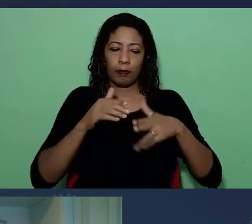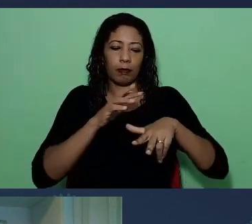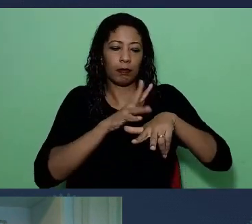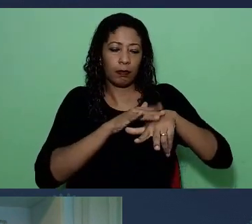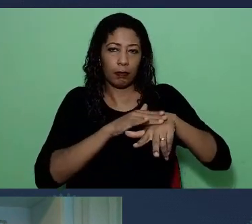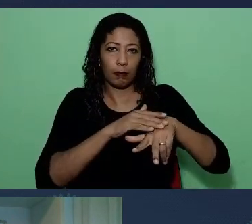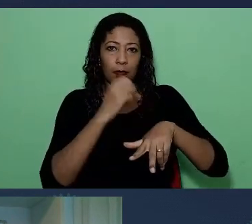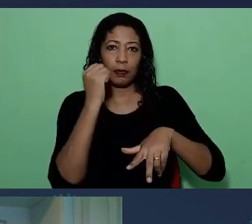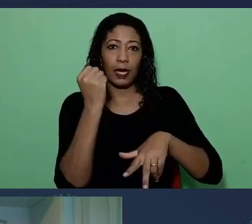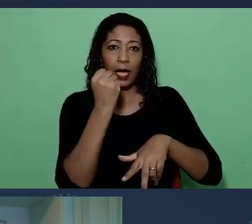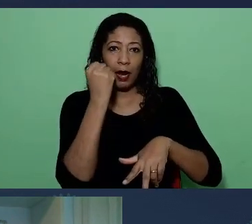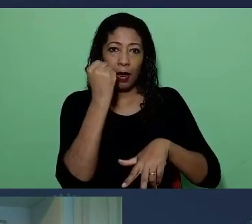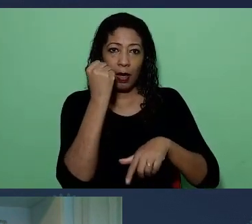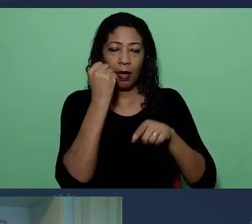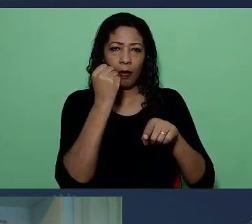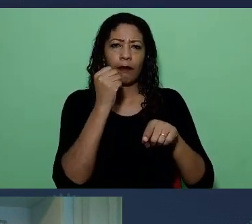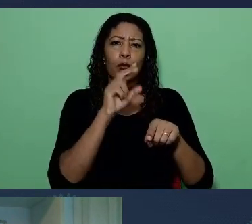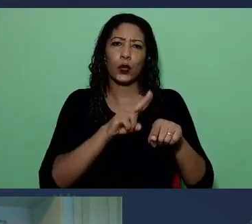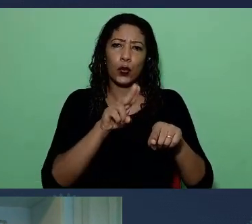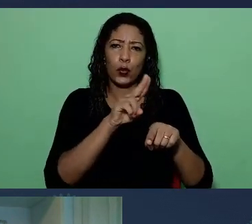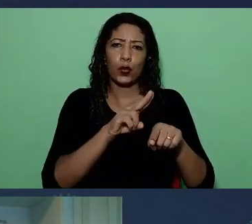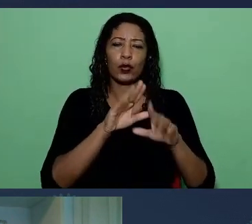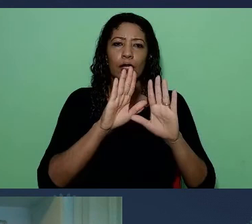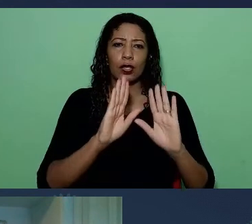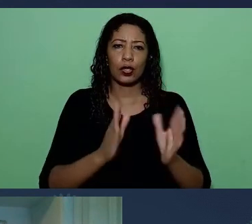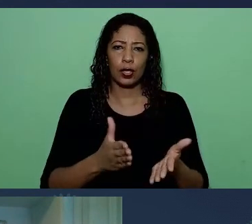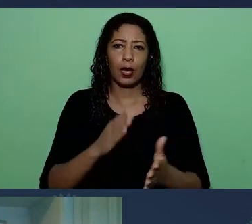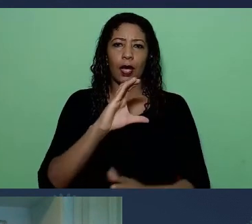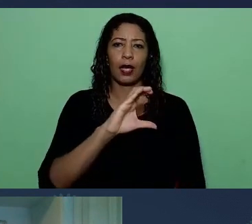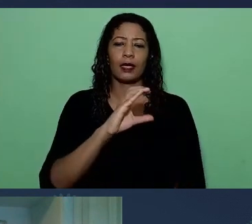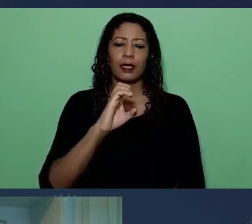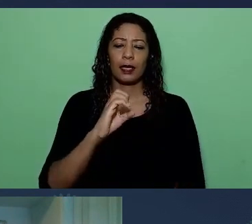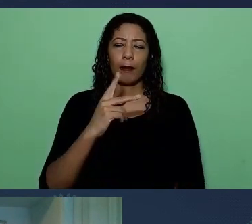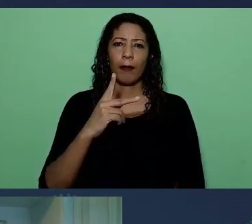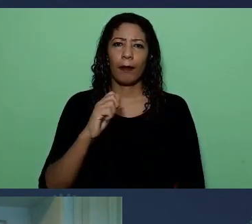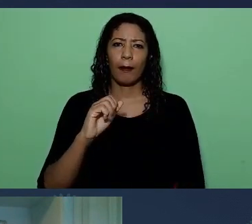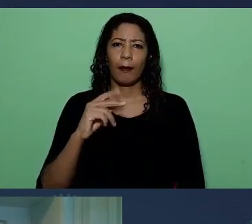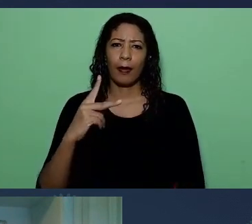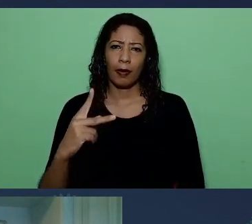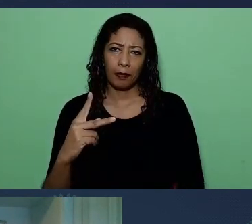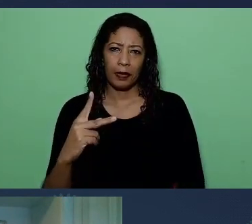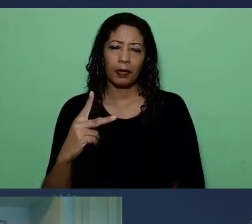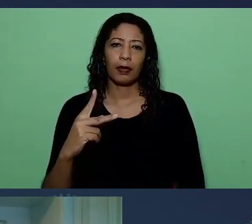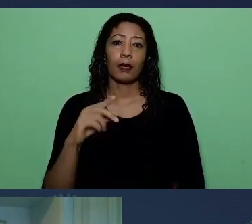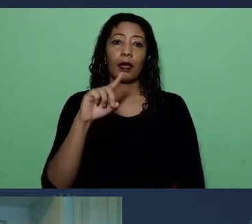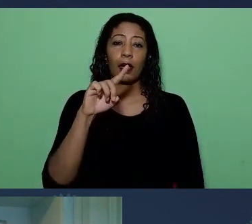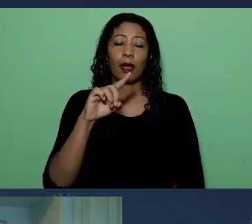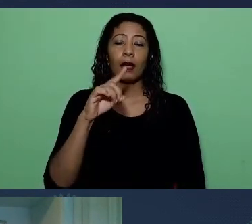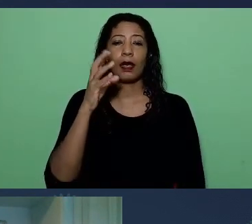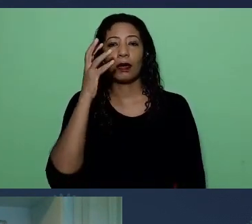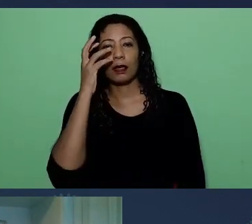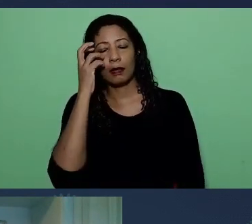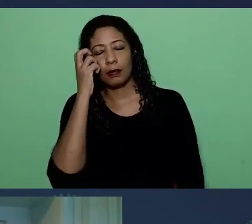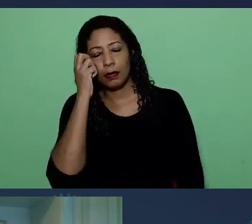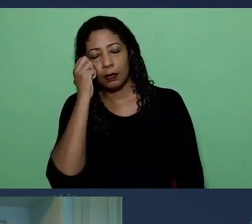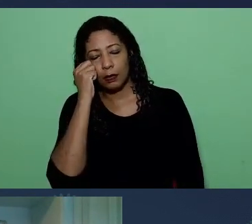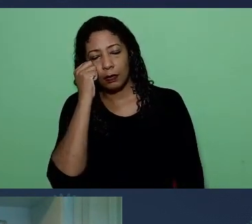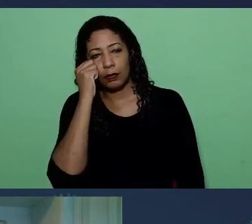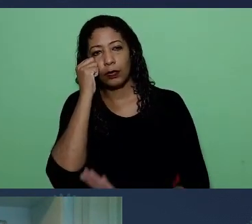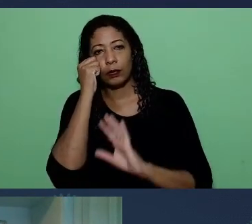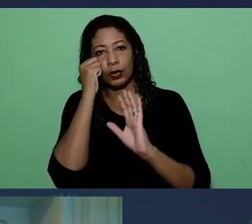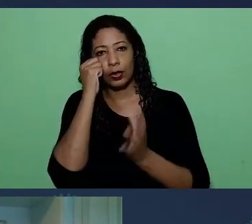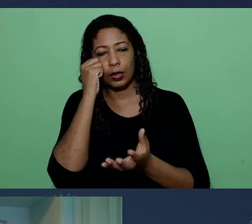graves, que já fazem uso de BiPAP ou CPAP domiciliar, que já durmam pelo menos 4 horas por